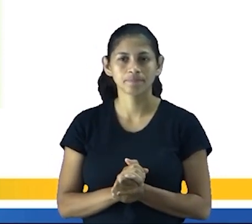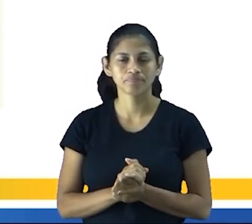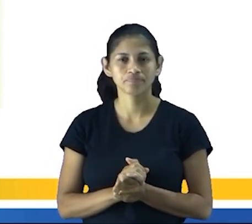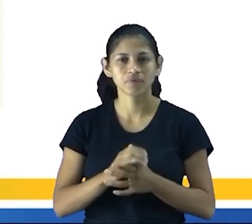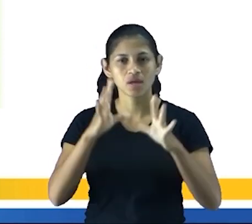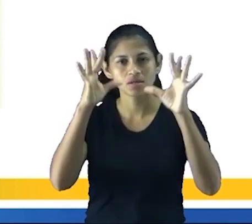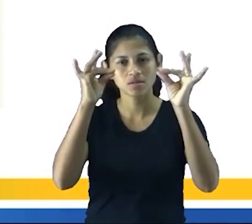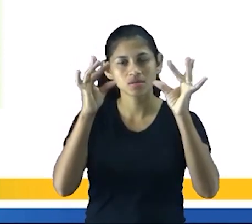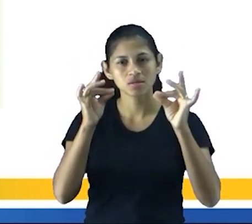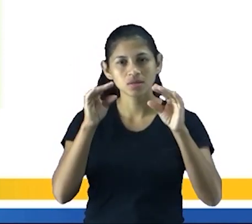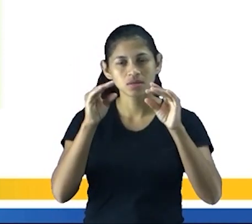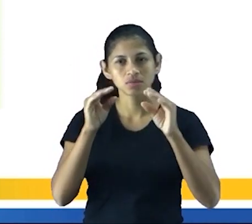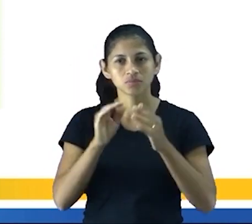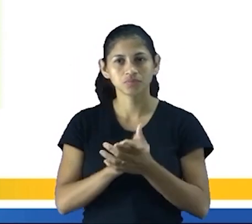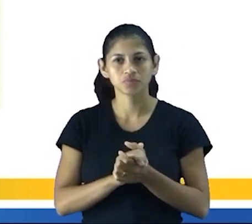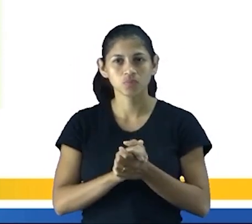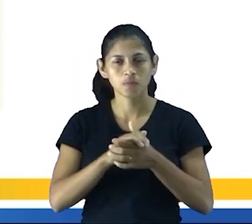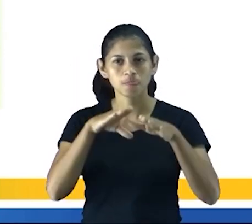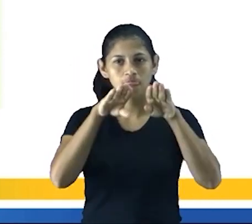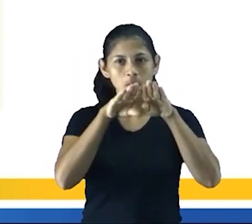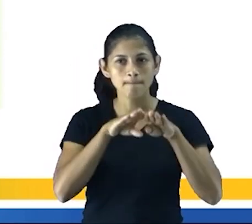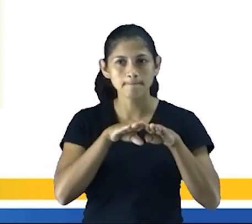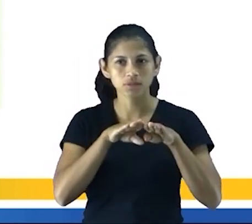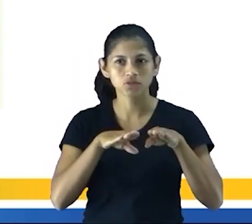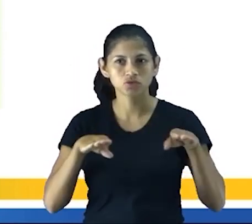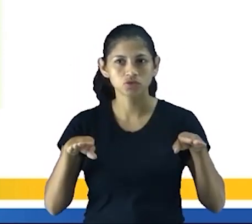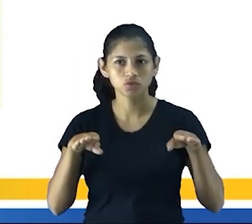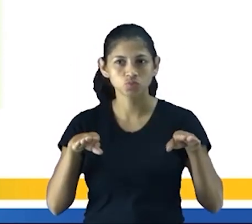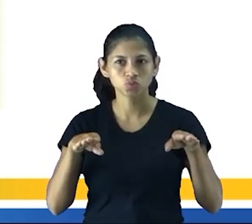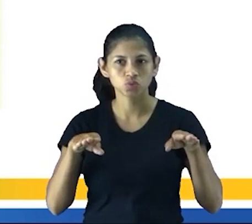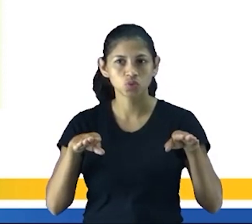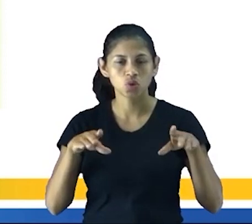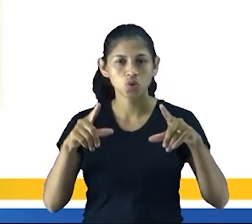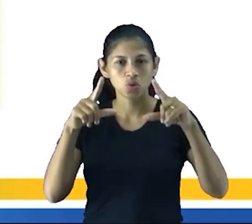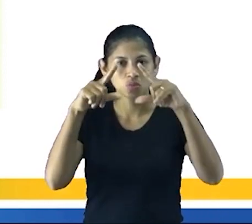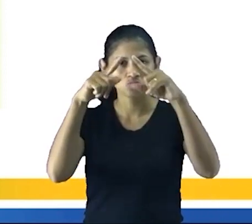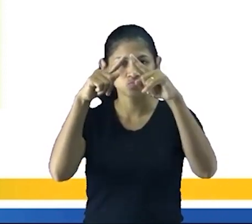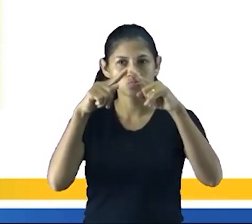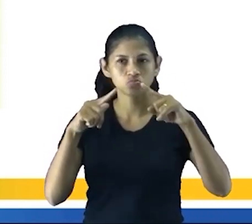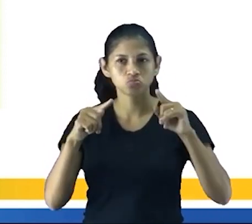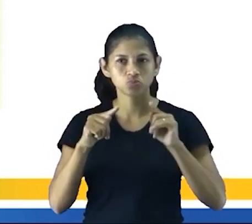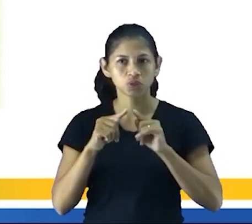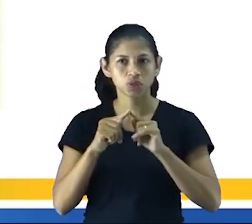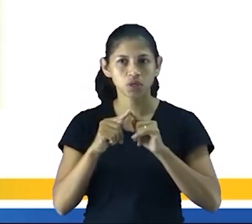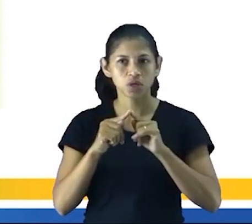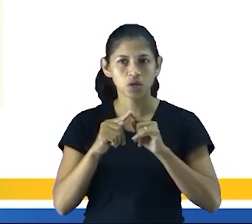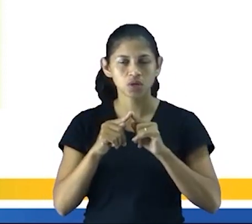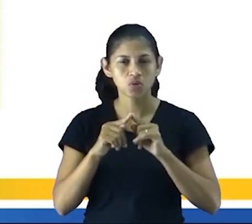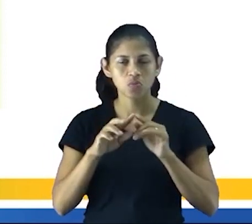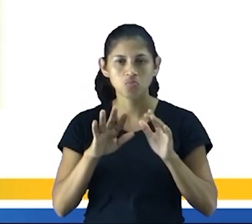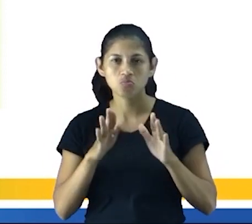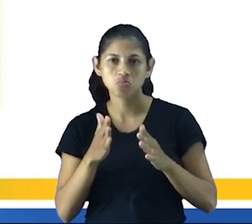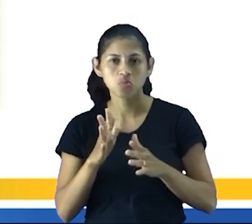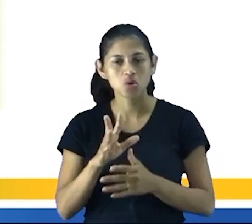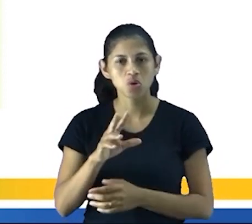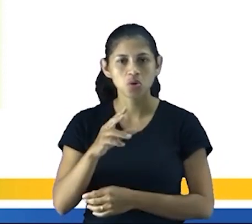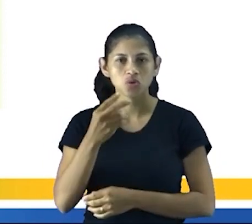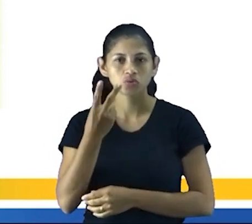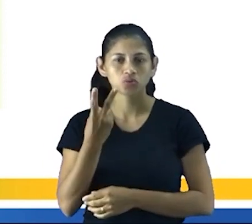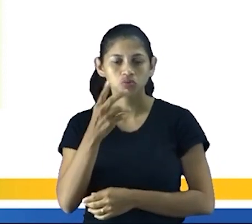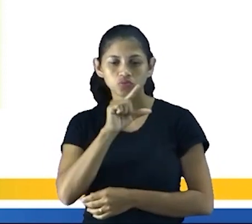descrição subjetiva? O baixo relevo era um tosco retângulo com menos de 2 dedos